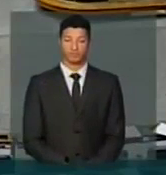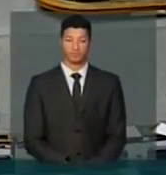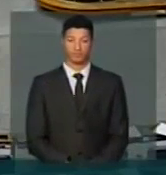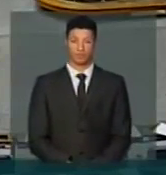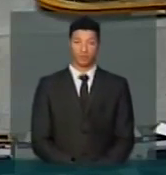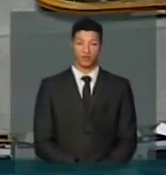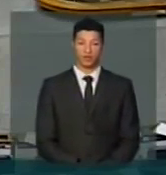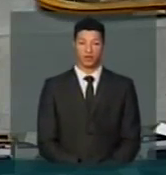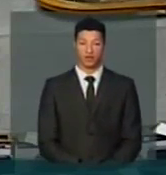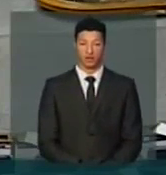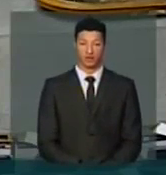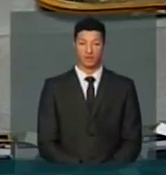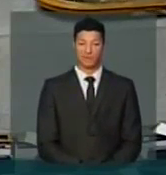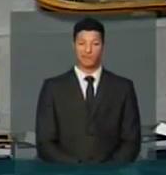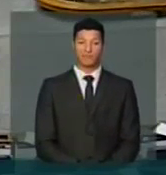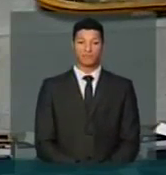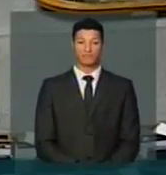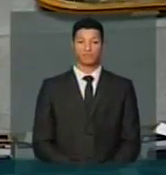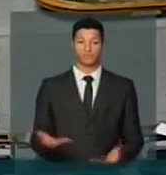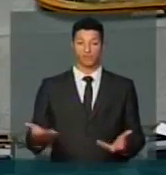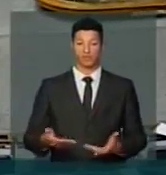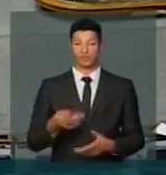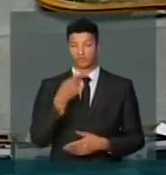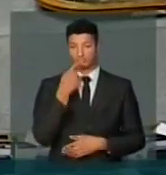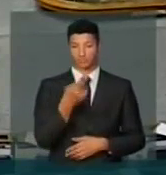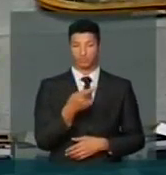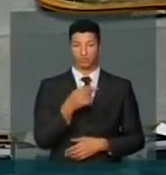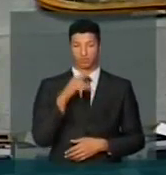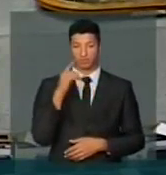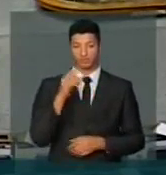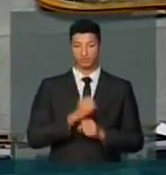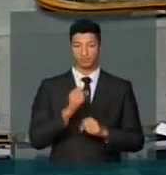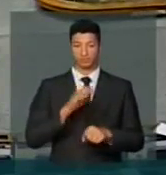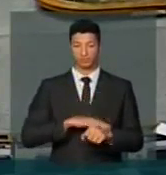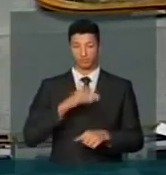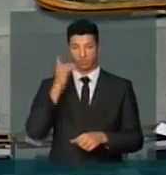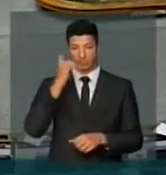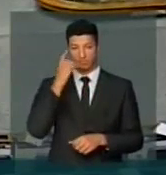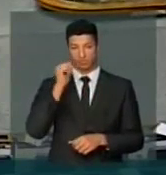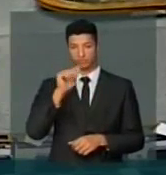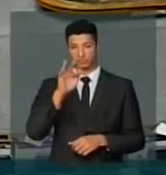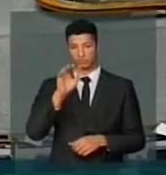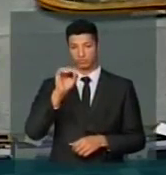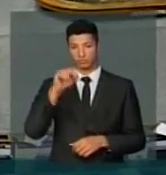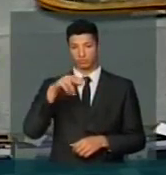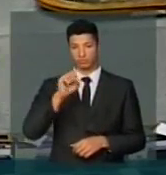Vigílio Bisneto, PSDB, e agora na tribuna, no grande expediente, o deputado Afonso Mota, PDT,